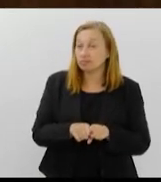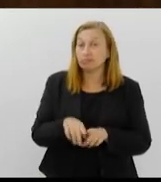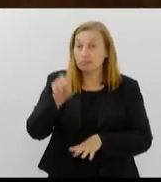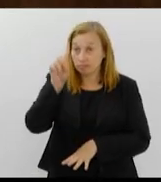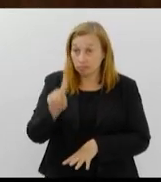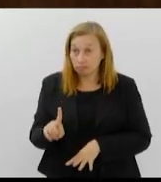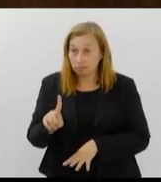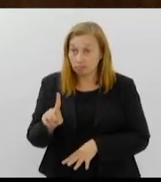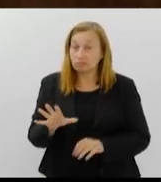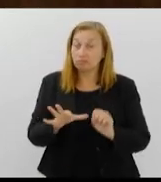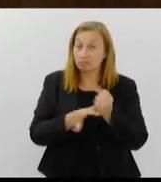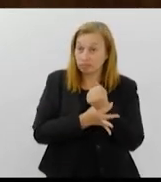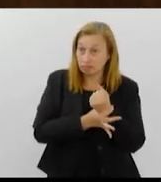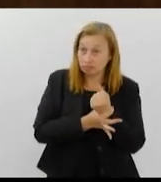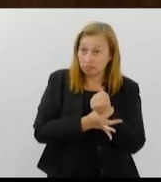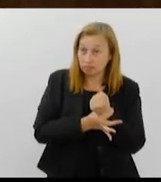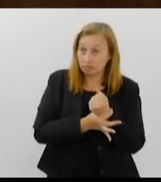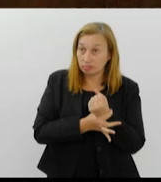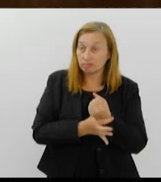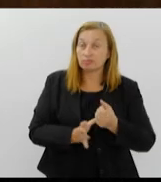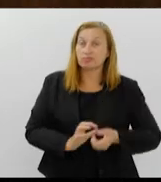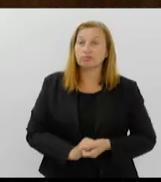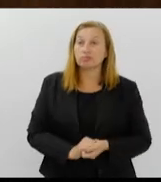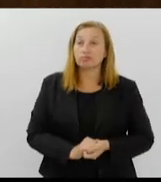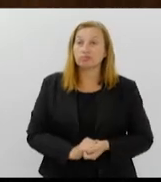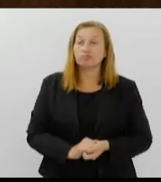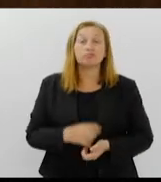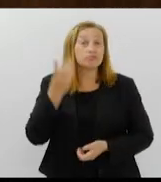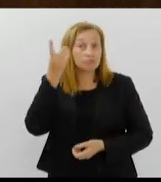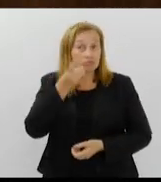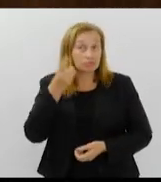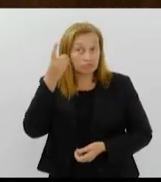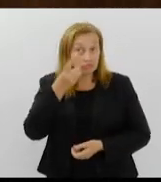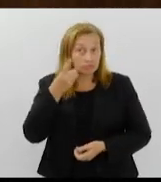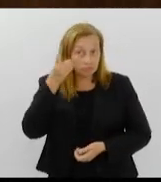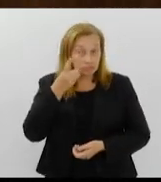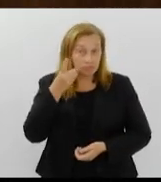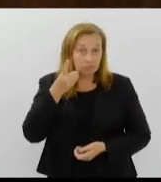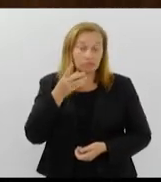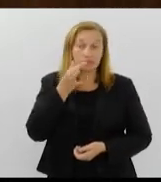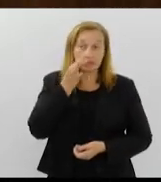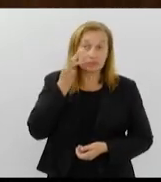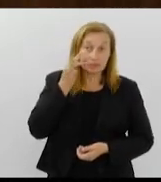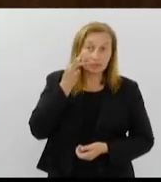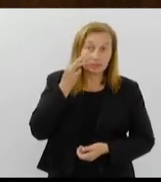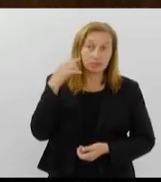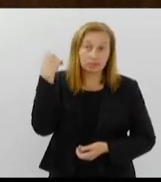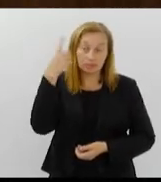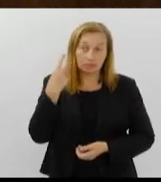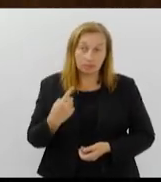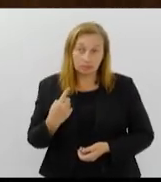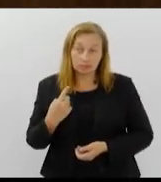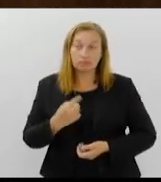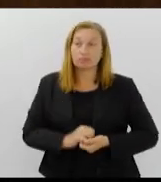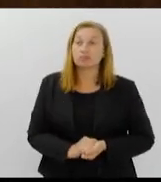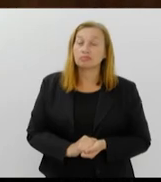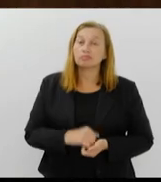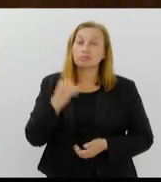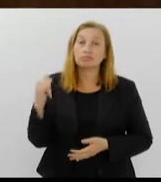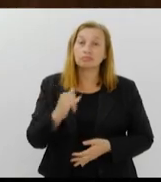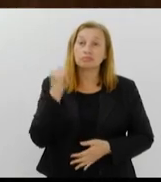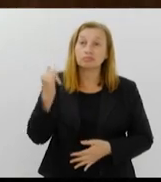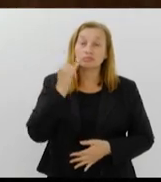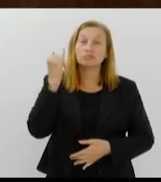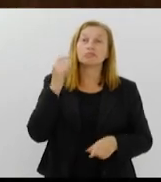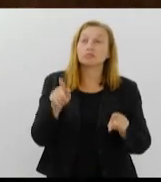direito garantido pelos deputados Flávio Serafini e Dani Monteiro, a